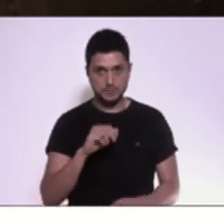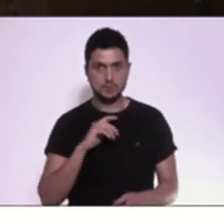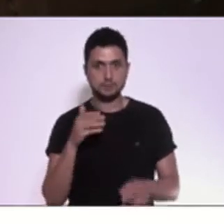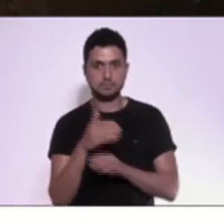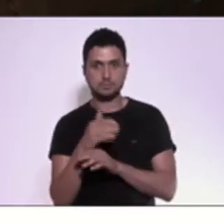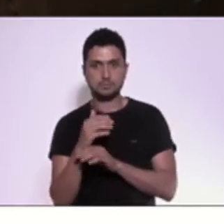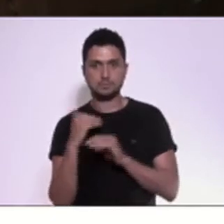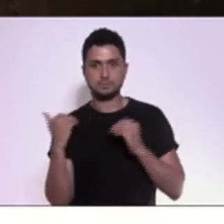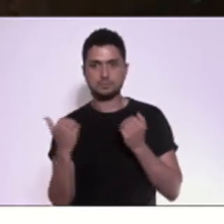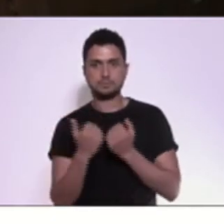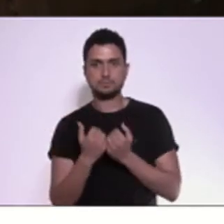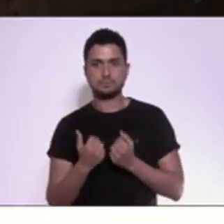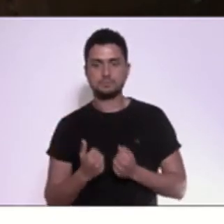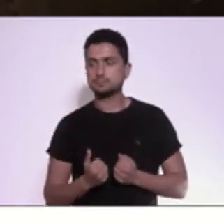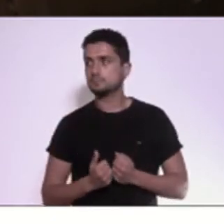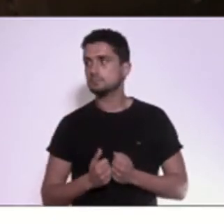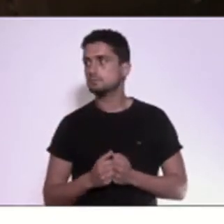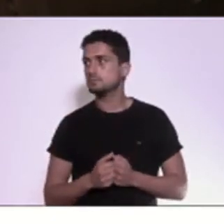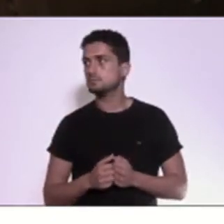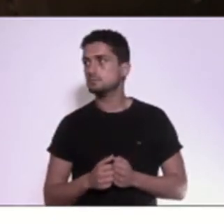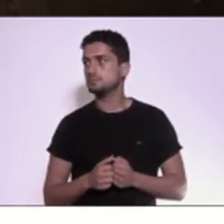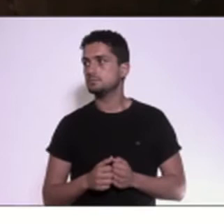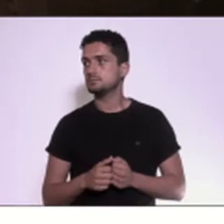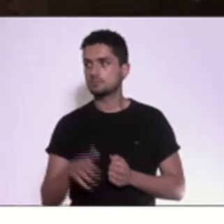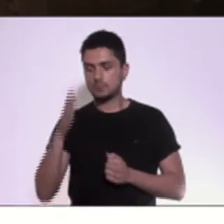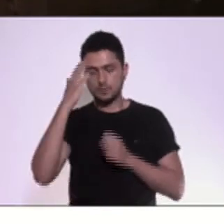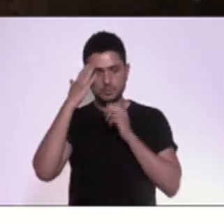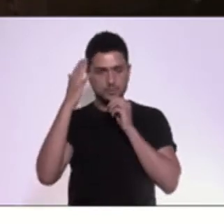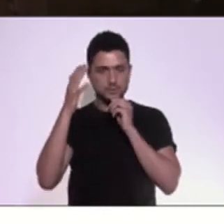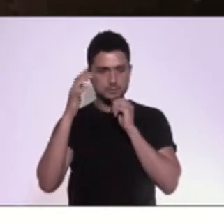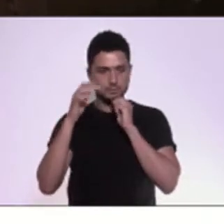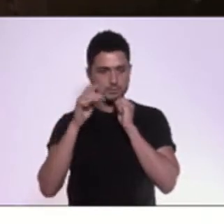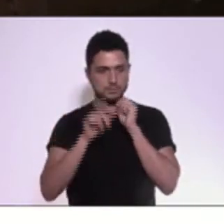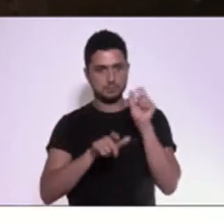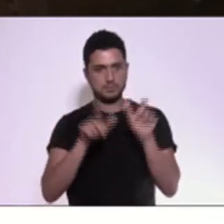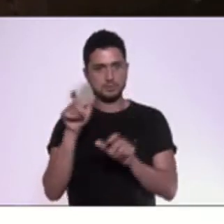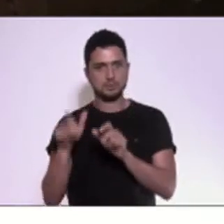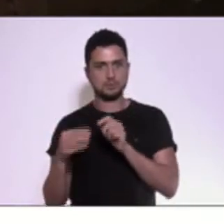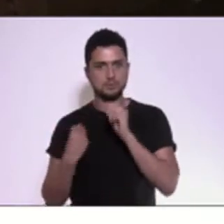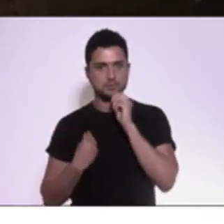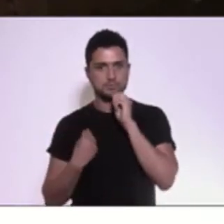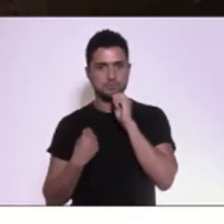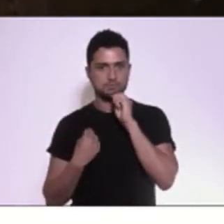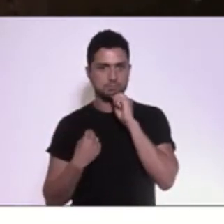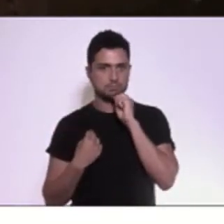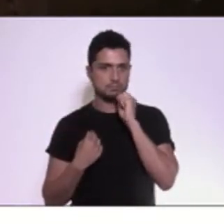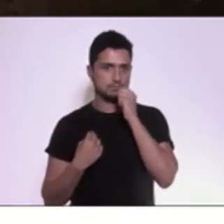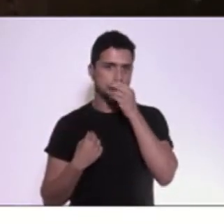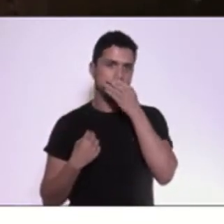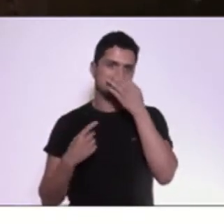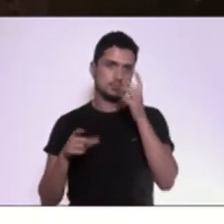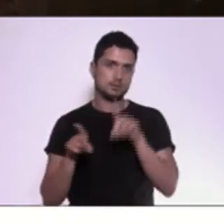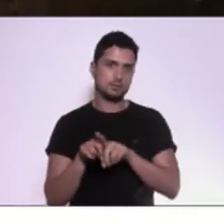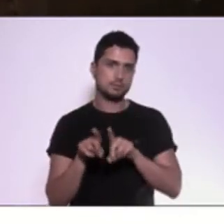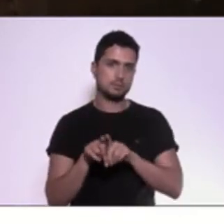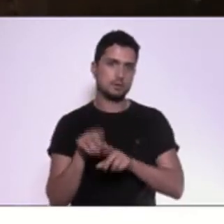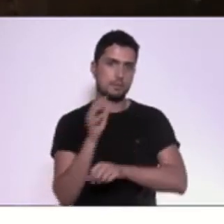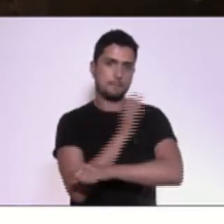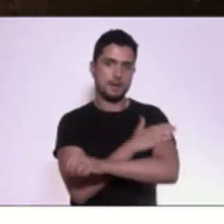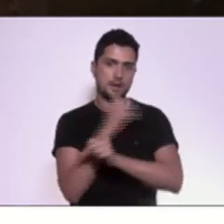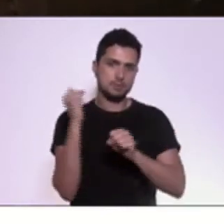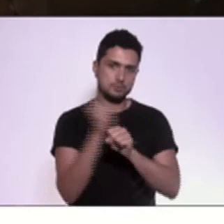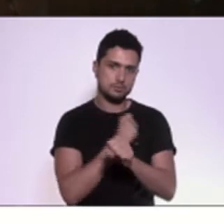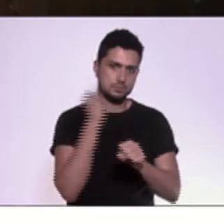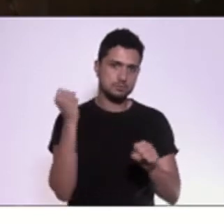Prioritariamente, o Comperj estará empregando pessoas, desde a fase da construção, o trabalhador braçal, até